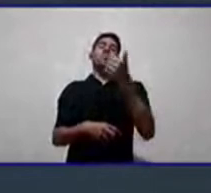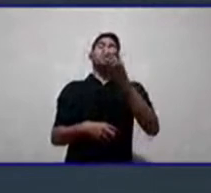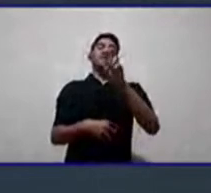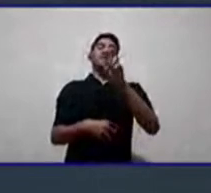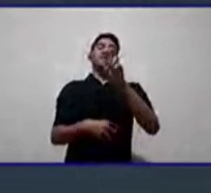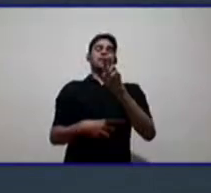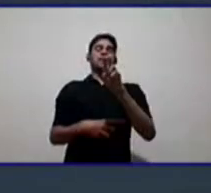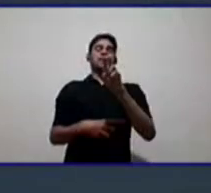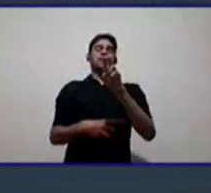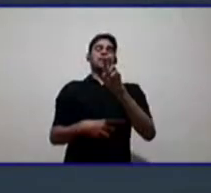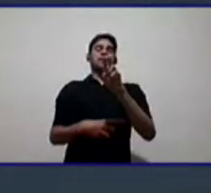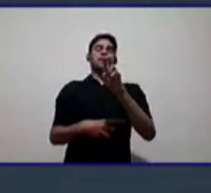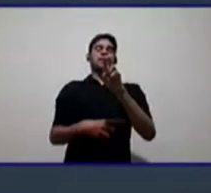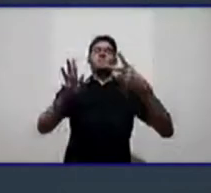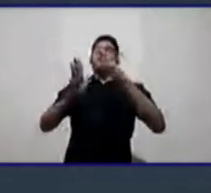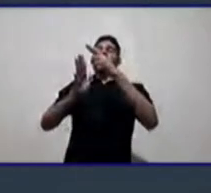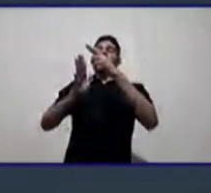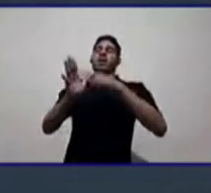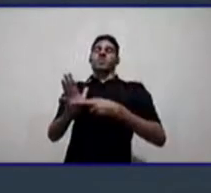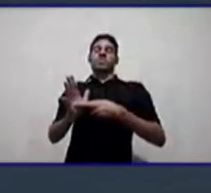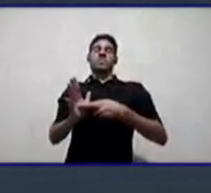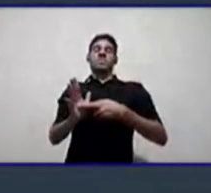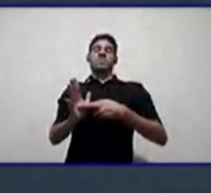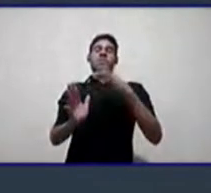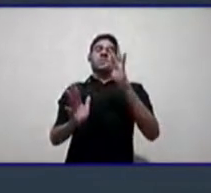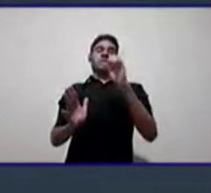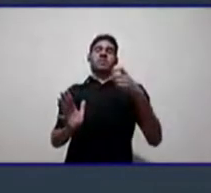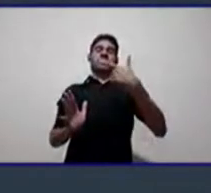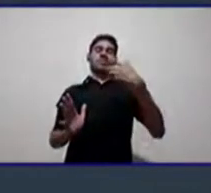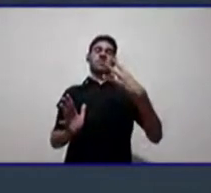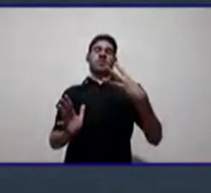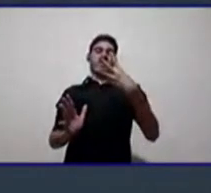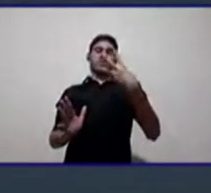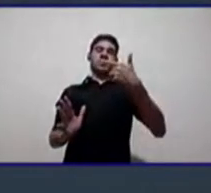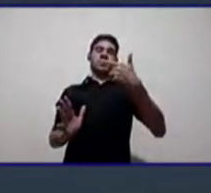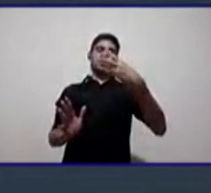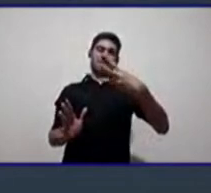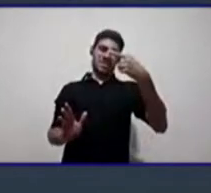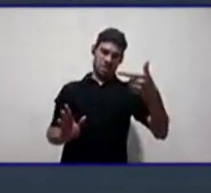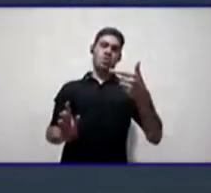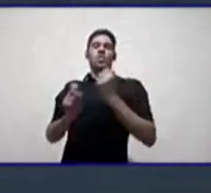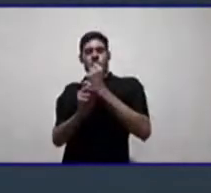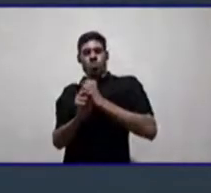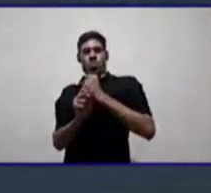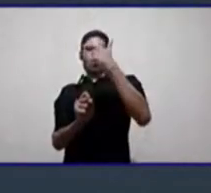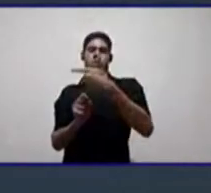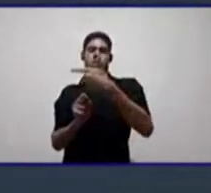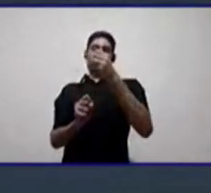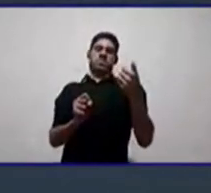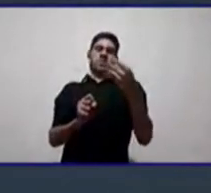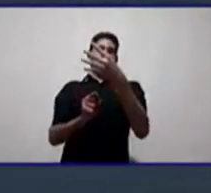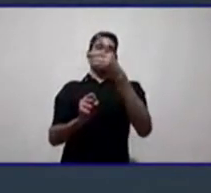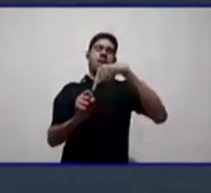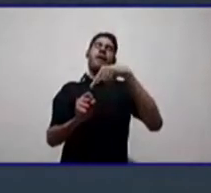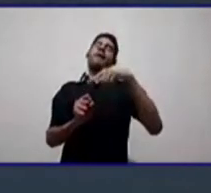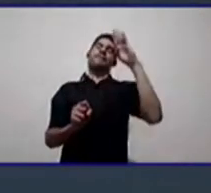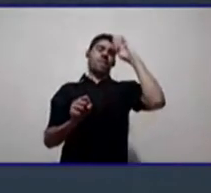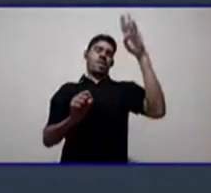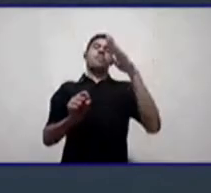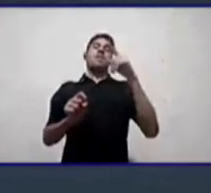vigorava a resolução TSE 23.432 de 2014. Ela que rege a análise